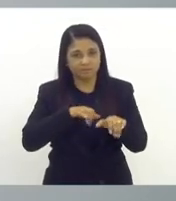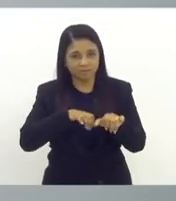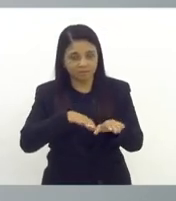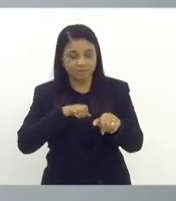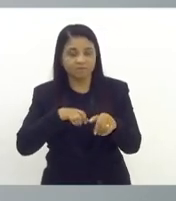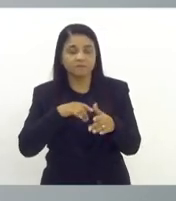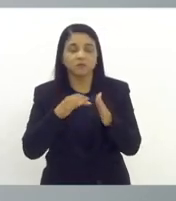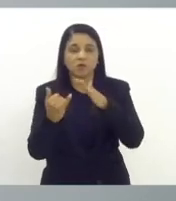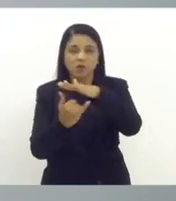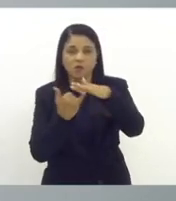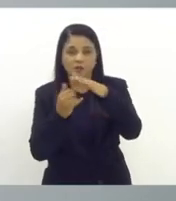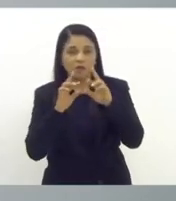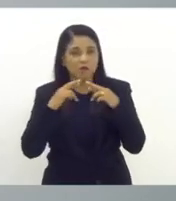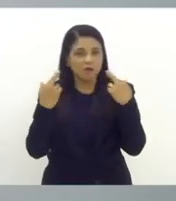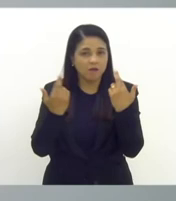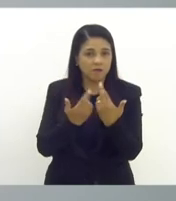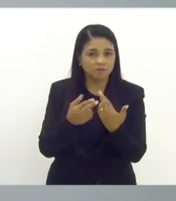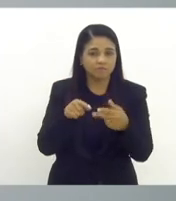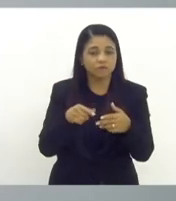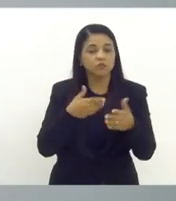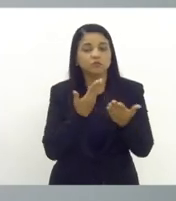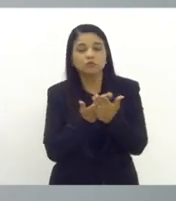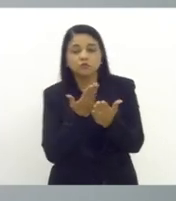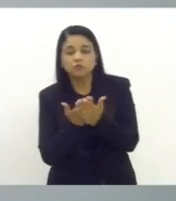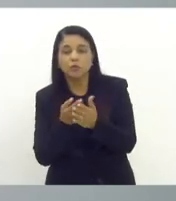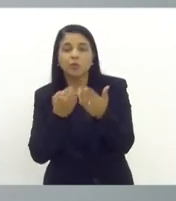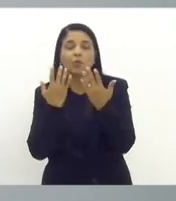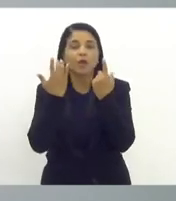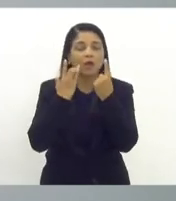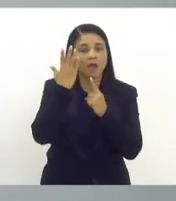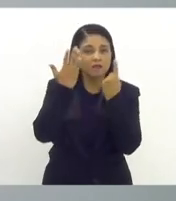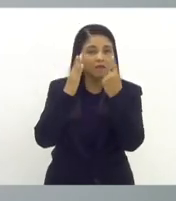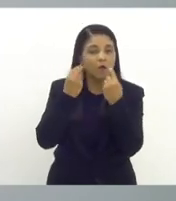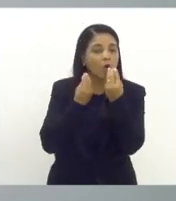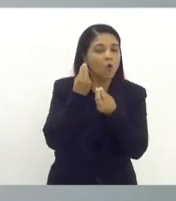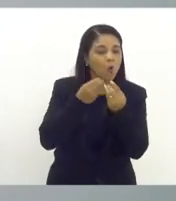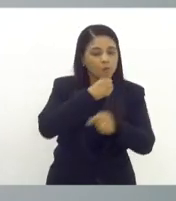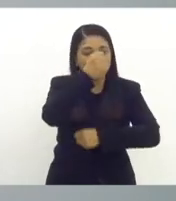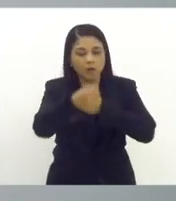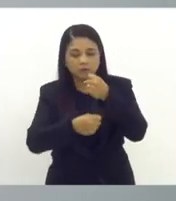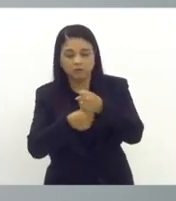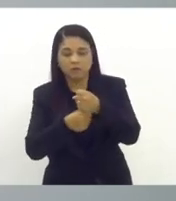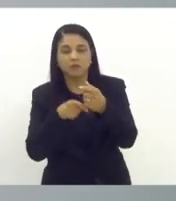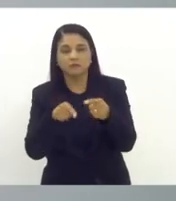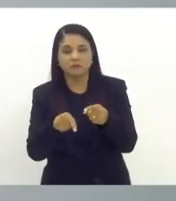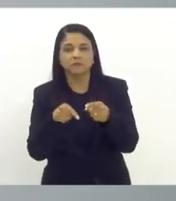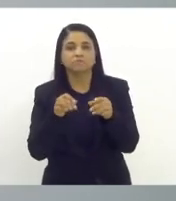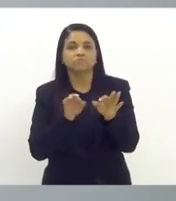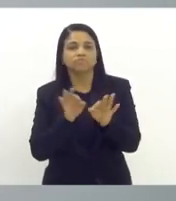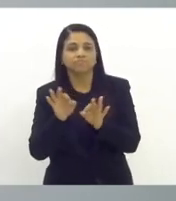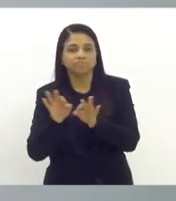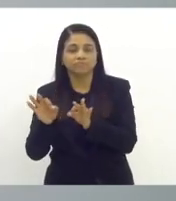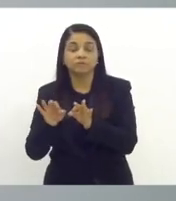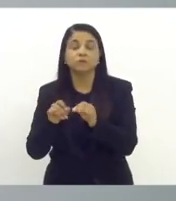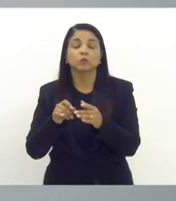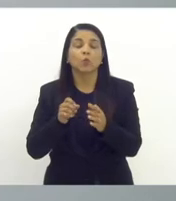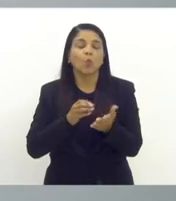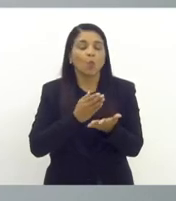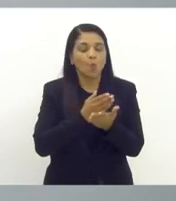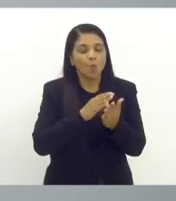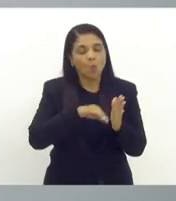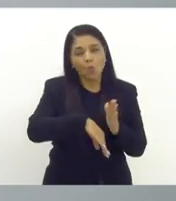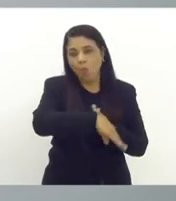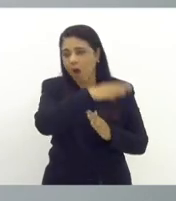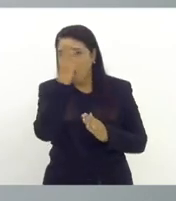de modo a já estudar carnaval neste momento então só para ilustrar que nós tratamos de carnaval o ano inteiro